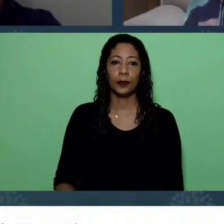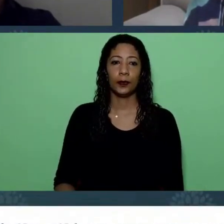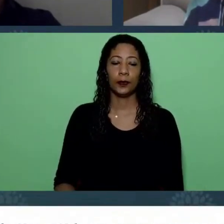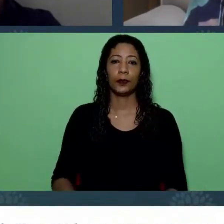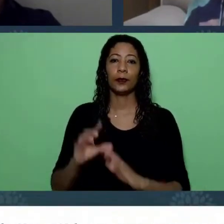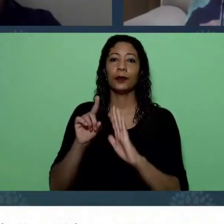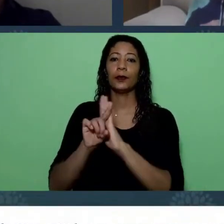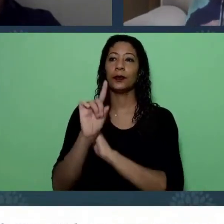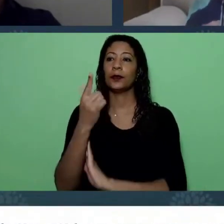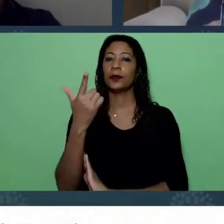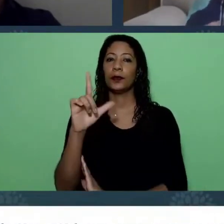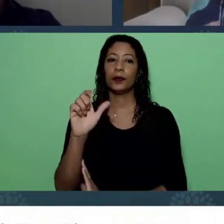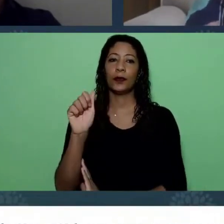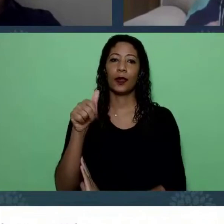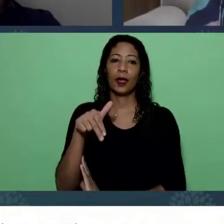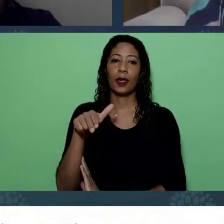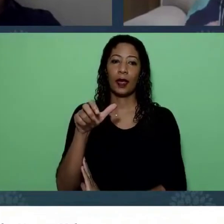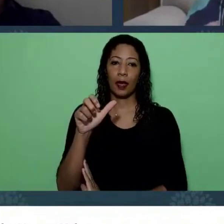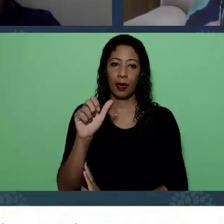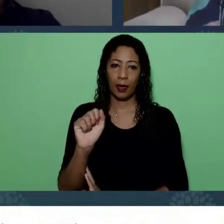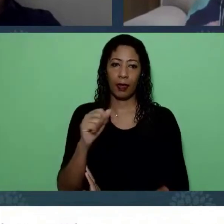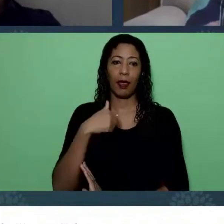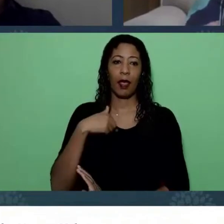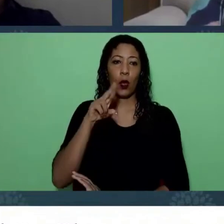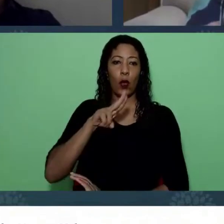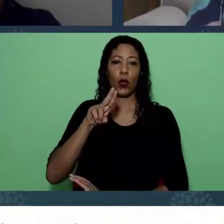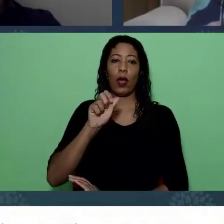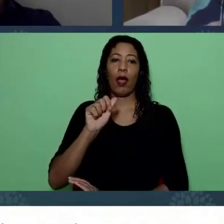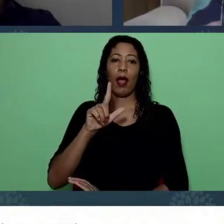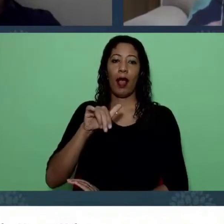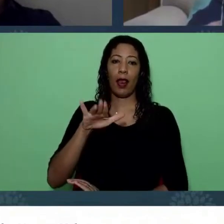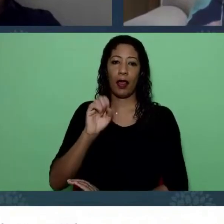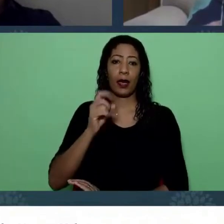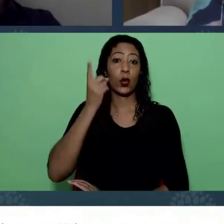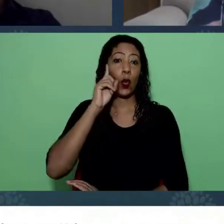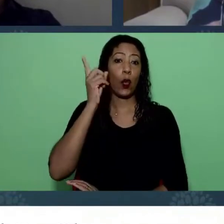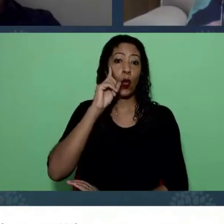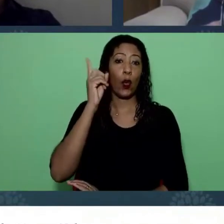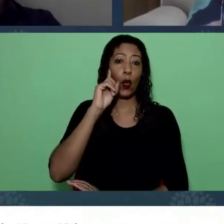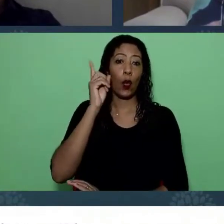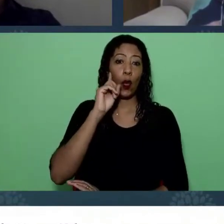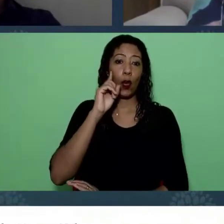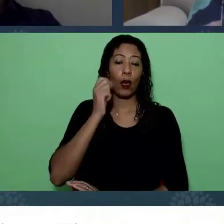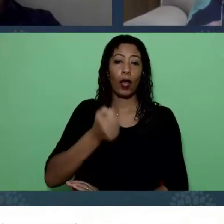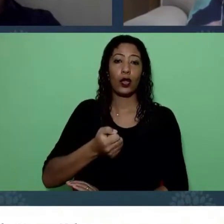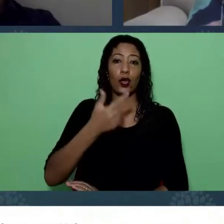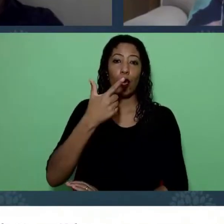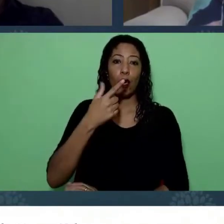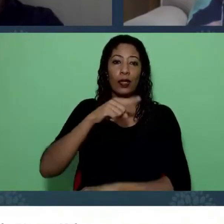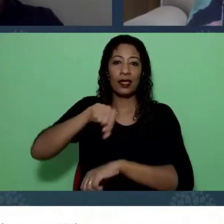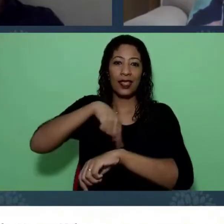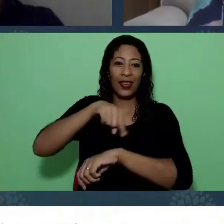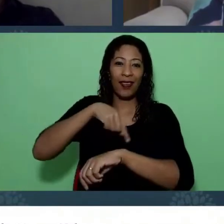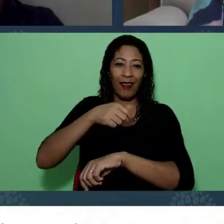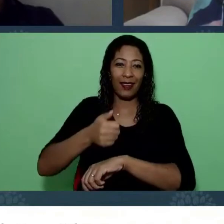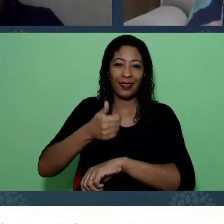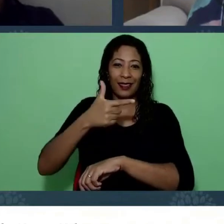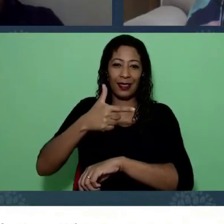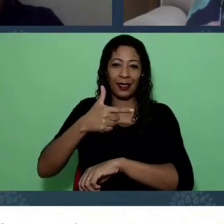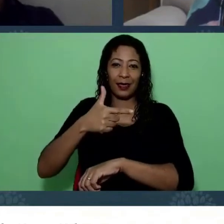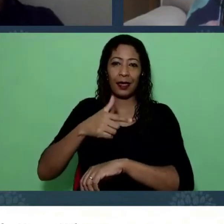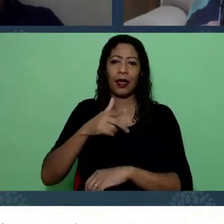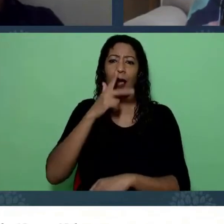Ana perguntou, uso a lenha todos os dias de 12 em 12 horas. Se passar um pouco, já sinto um pouco de falta de ar. Isso é normal? Parece